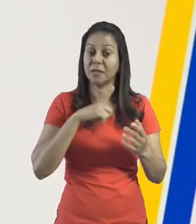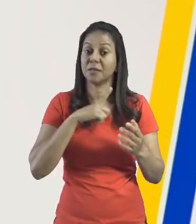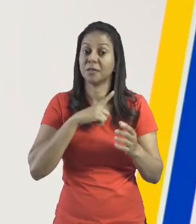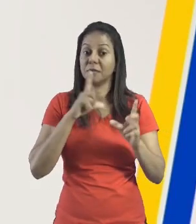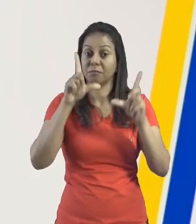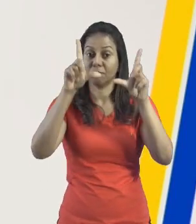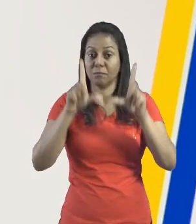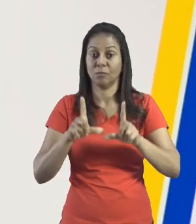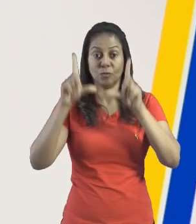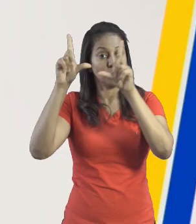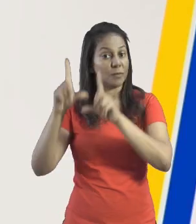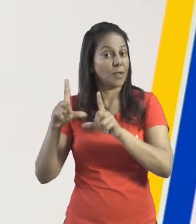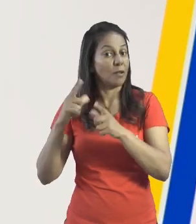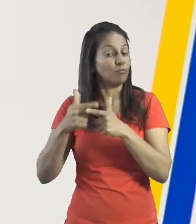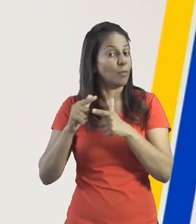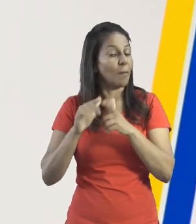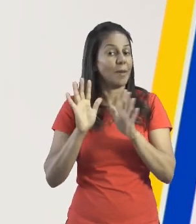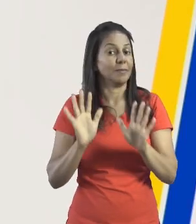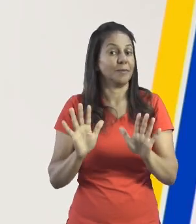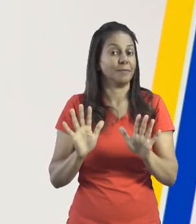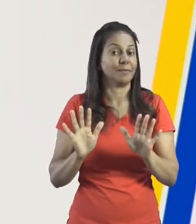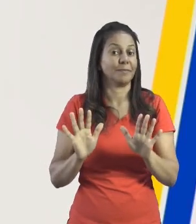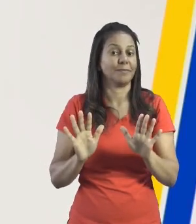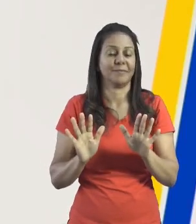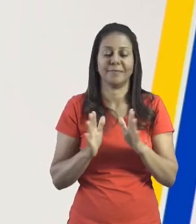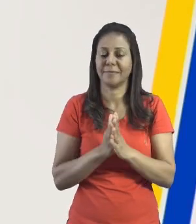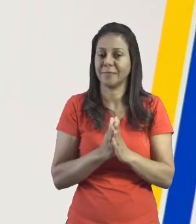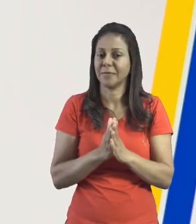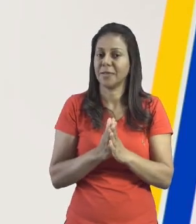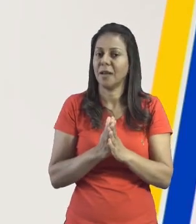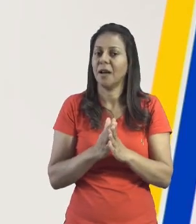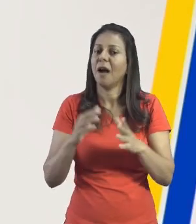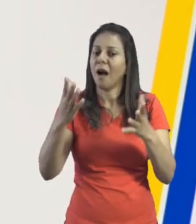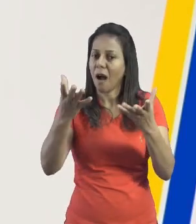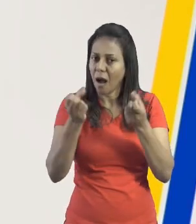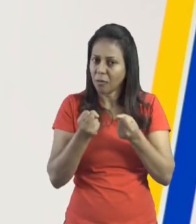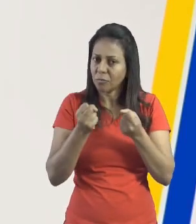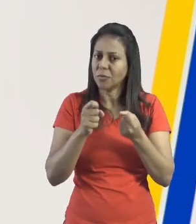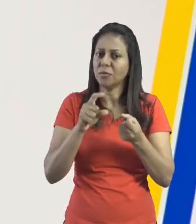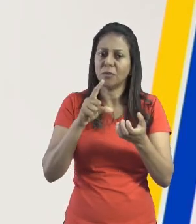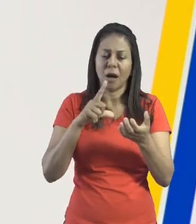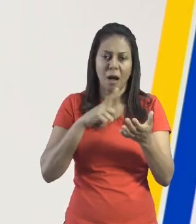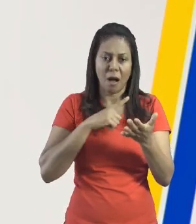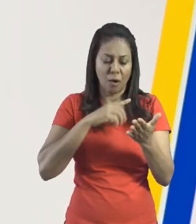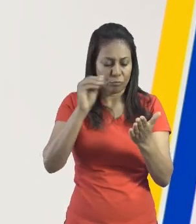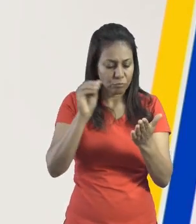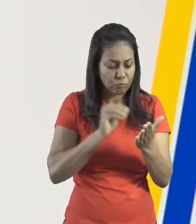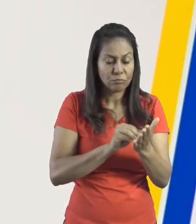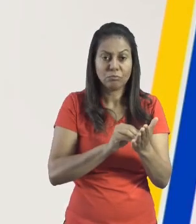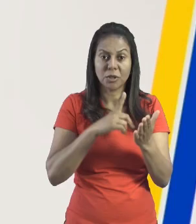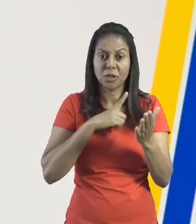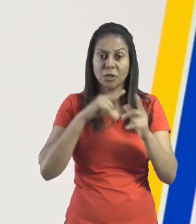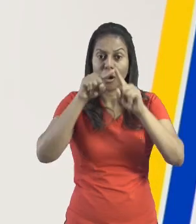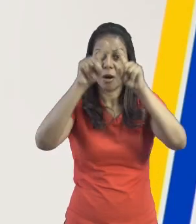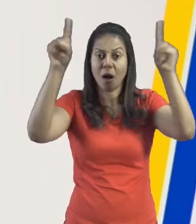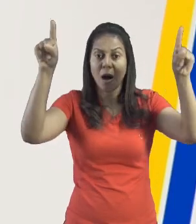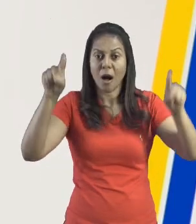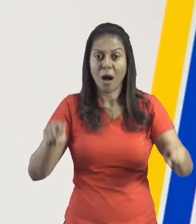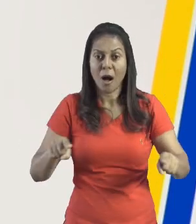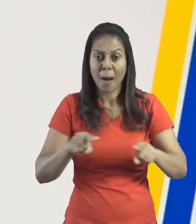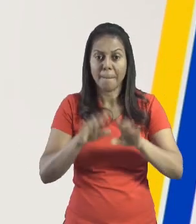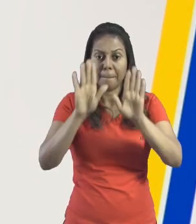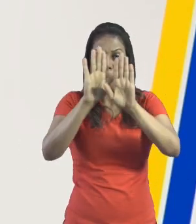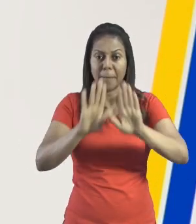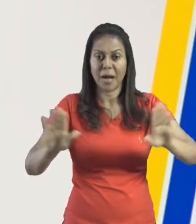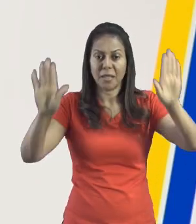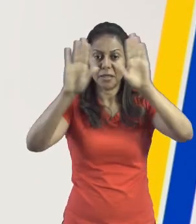os dados do problema. Tomando esses dados como referência, diz que a parede tem 9 metros quadrados